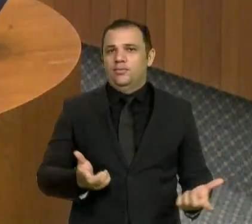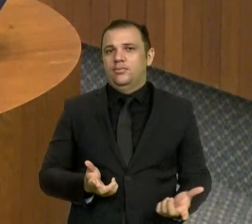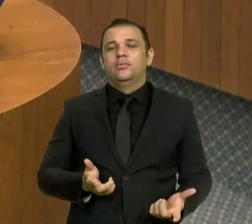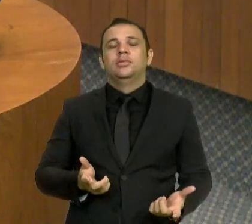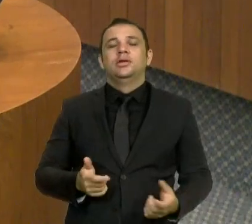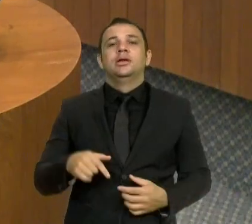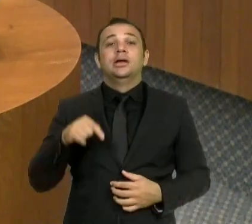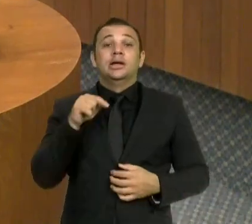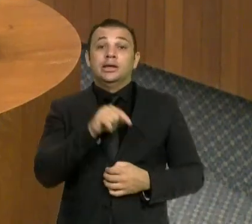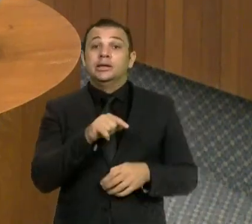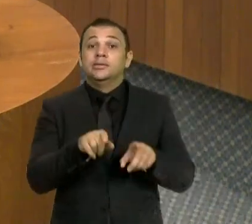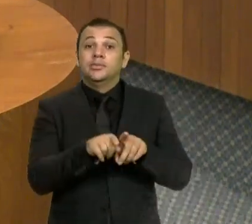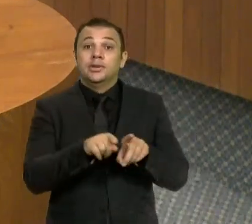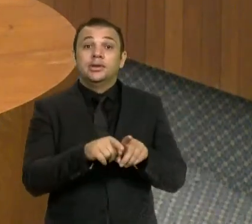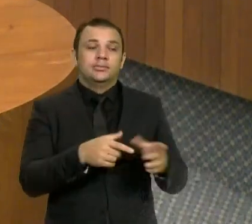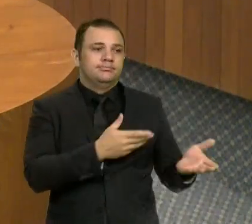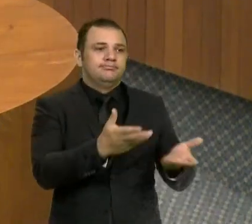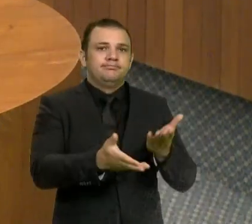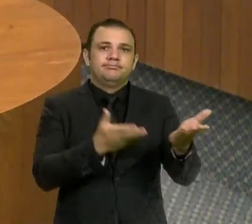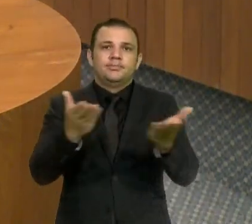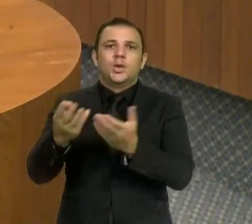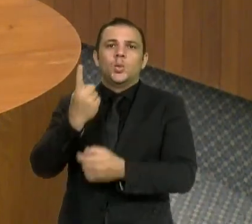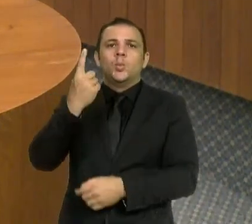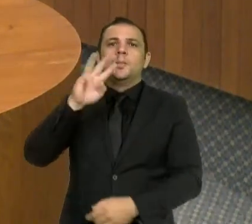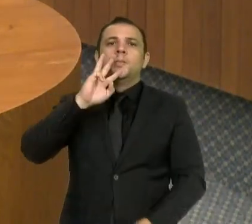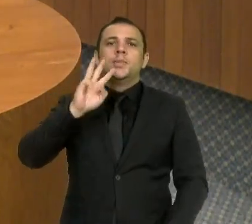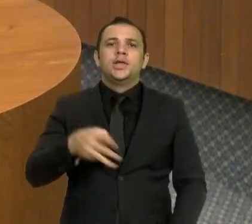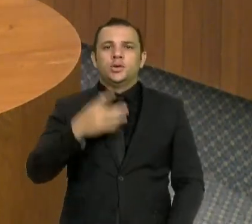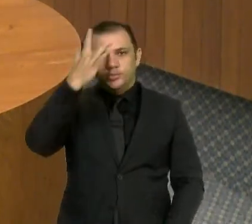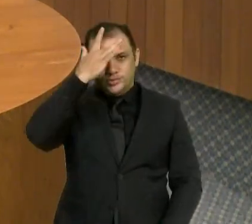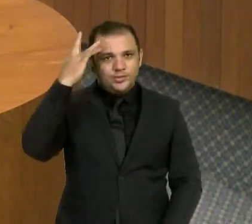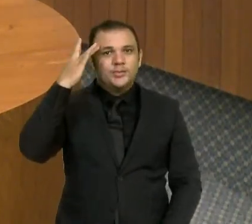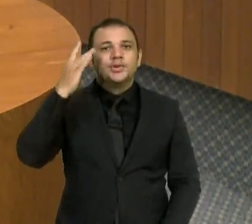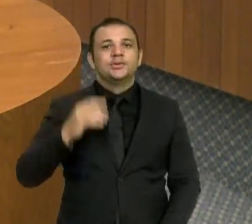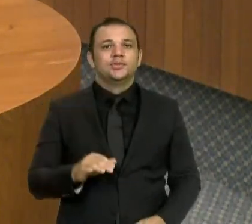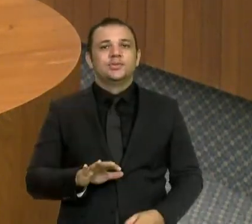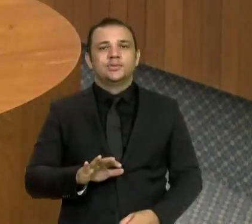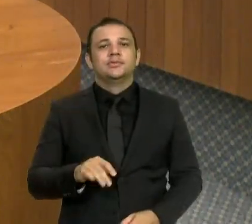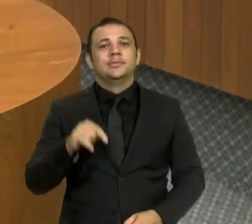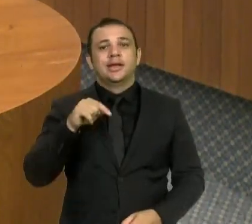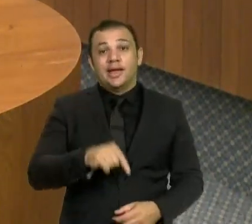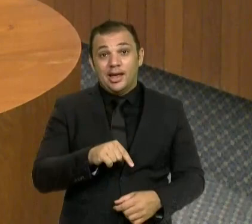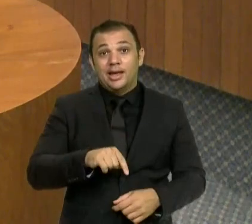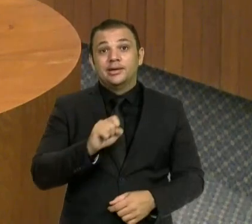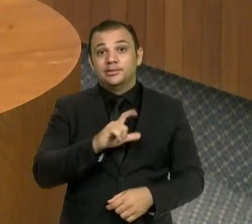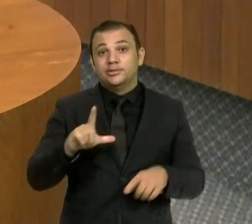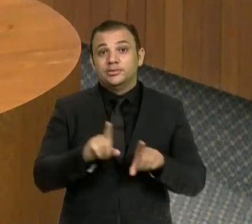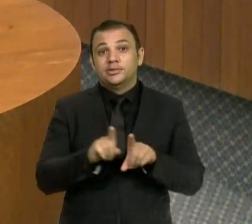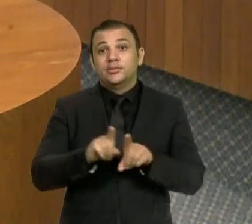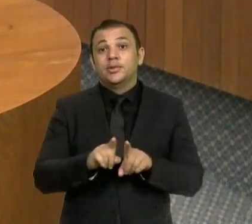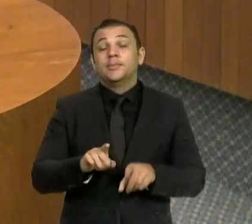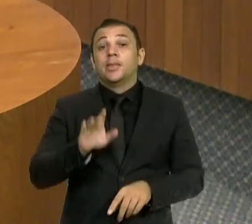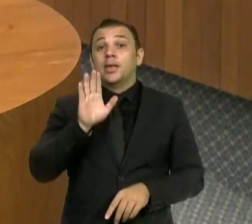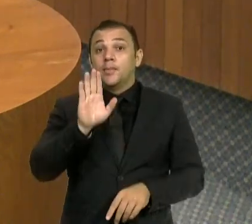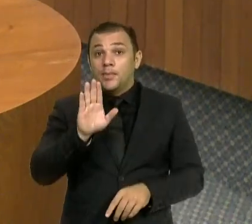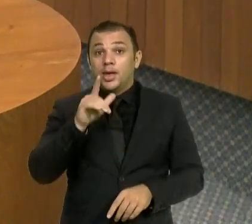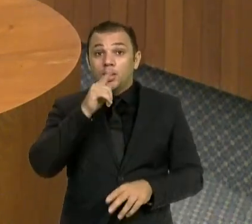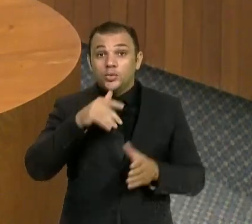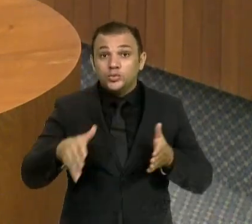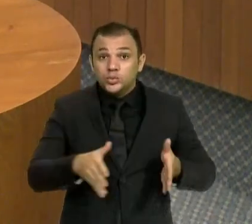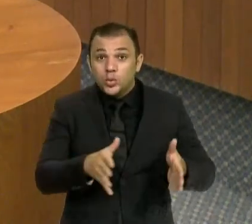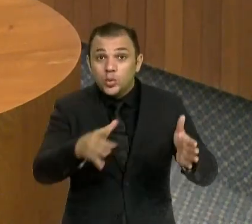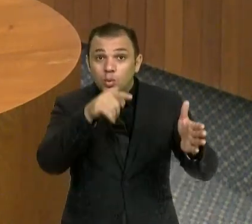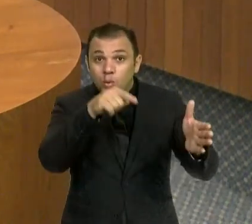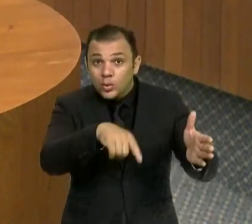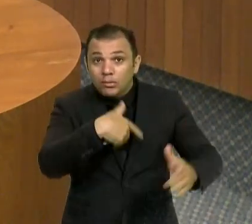Osmar, aqui na nossa cidade. No entanto, o rio Itapecuru está morrendo, e há muito tempo.